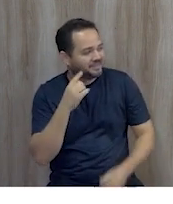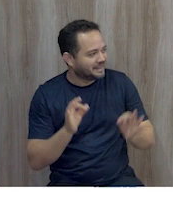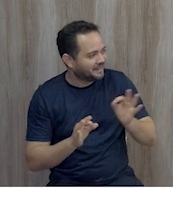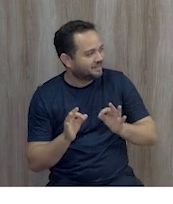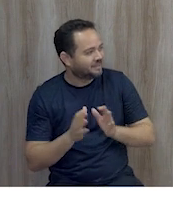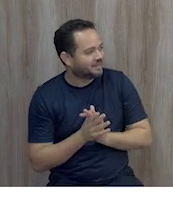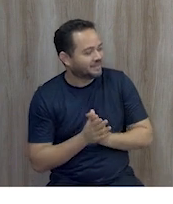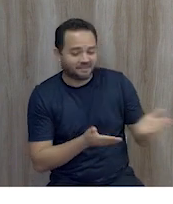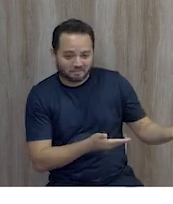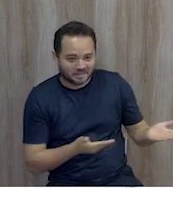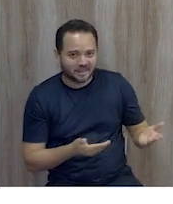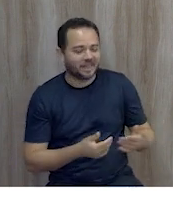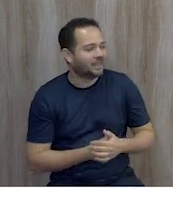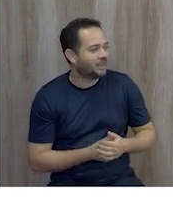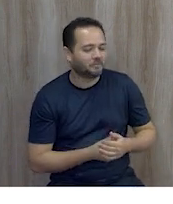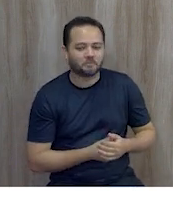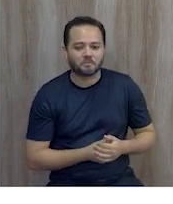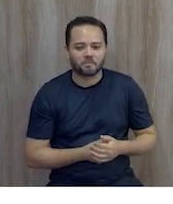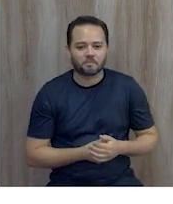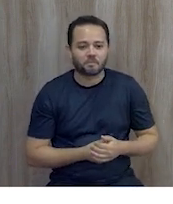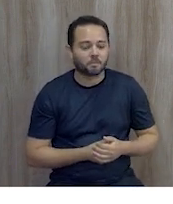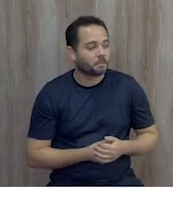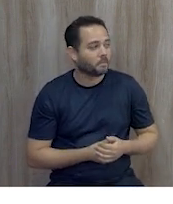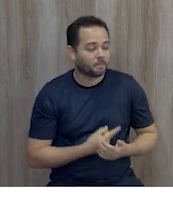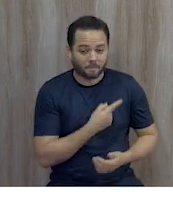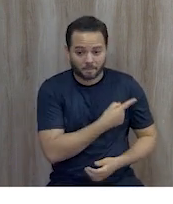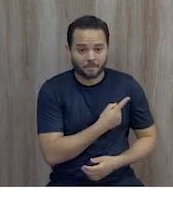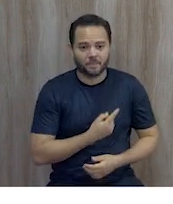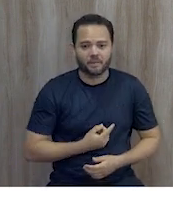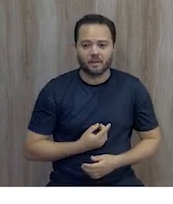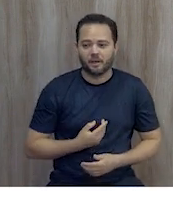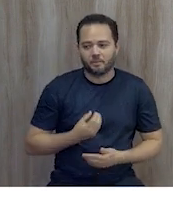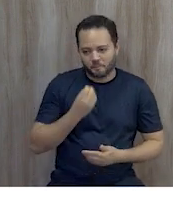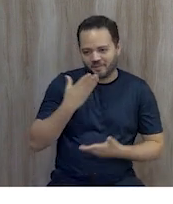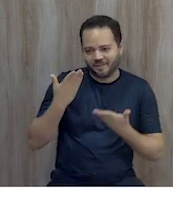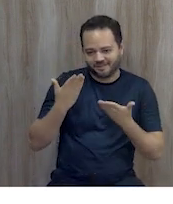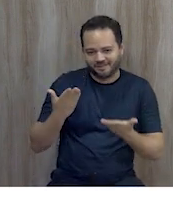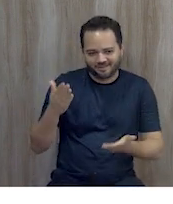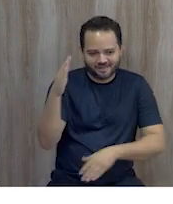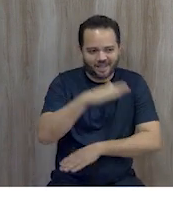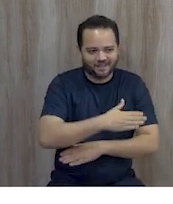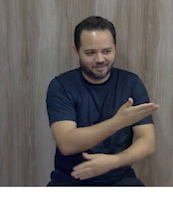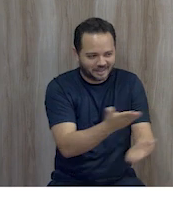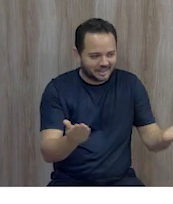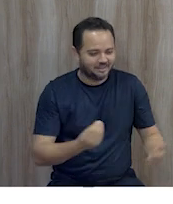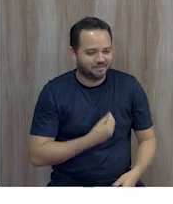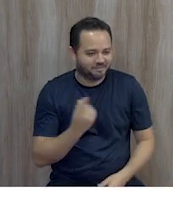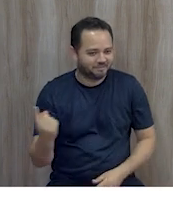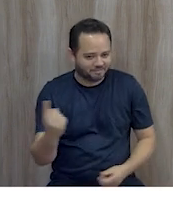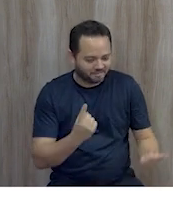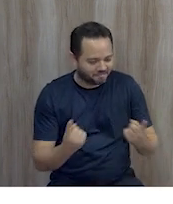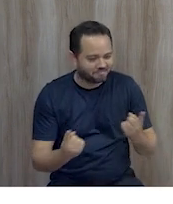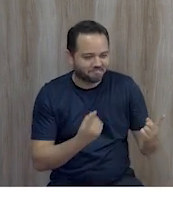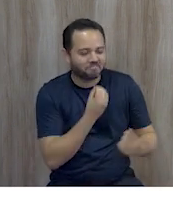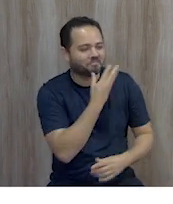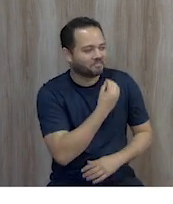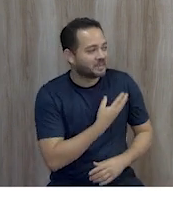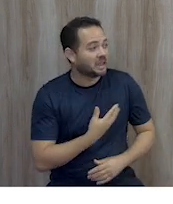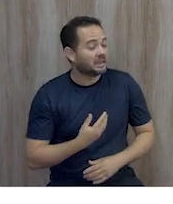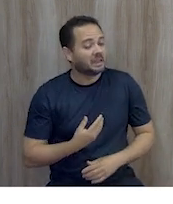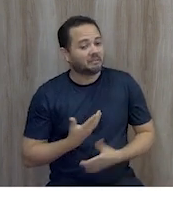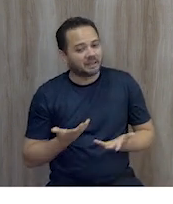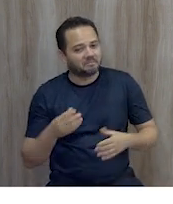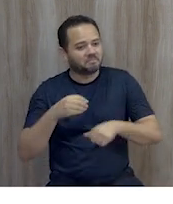Oi, pessoal, boa tarde. Obrigada pela presença de todos, né? Espero que a gente possa contribuir de alguma forma